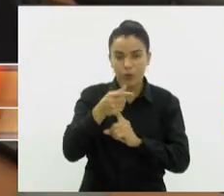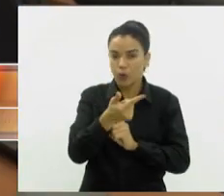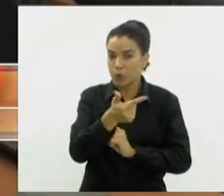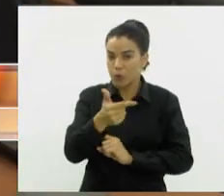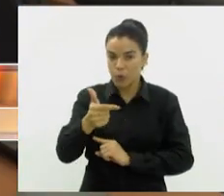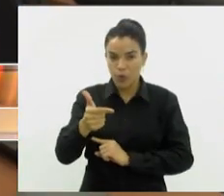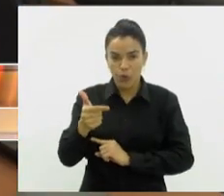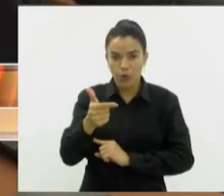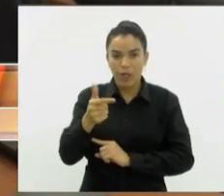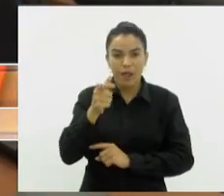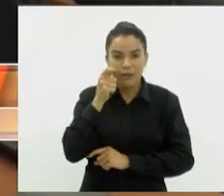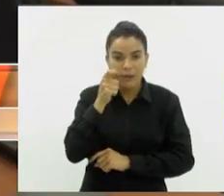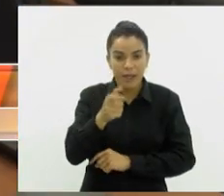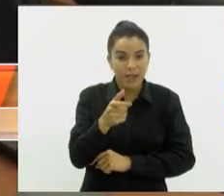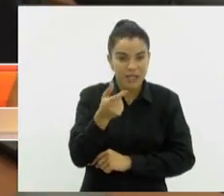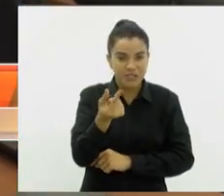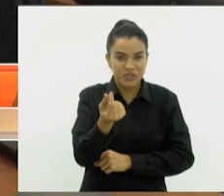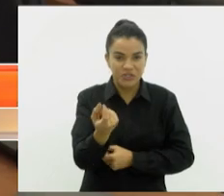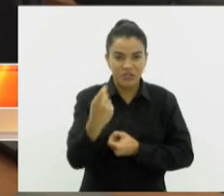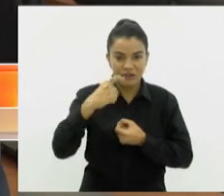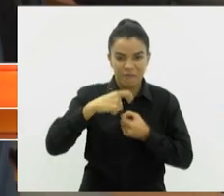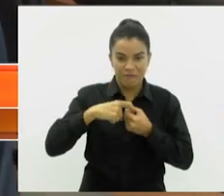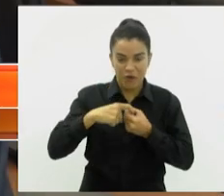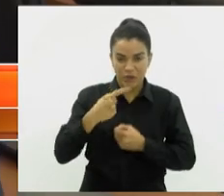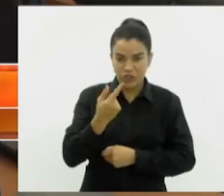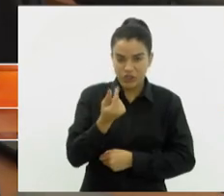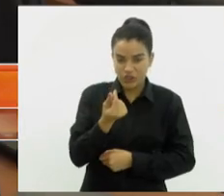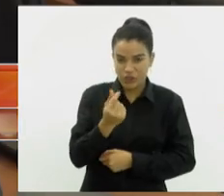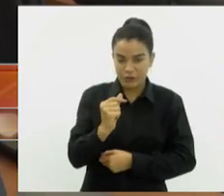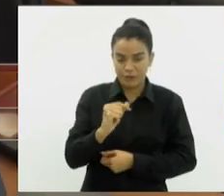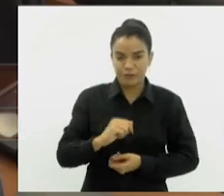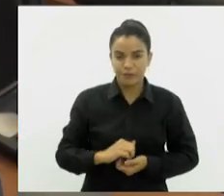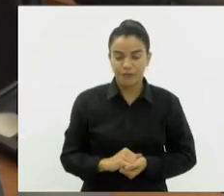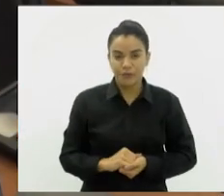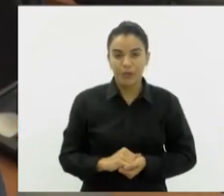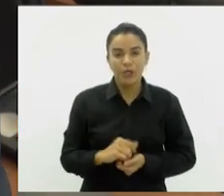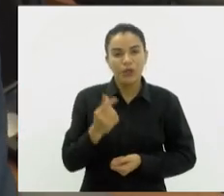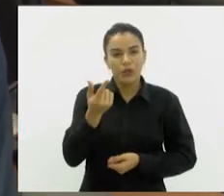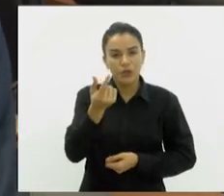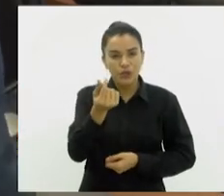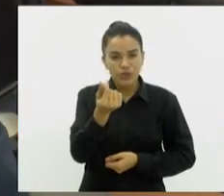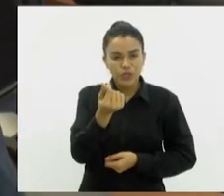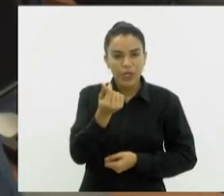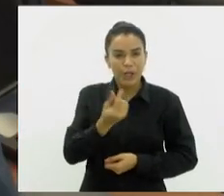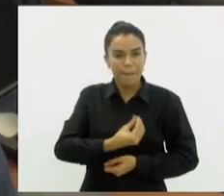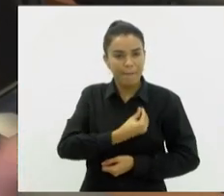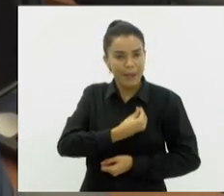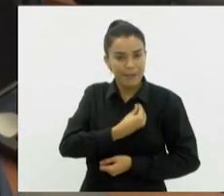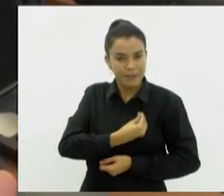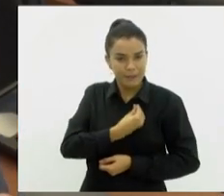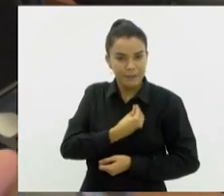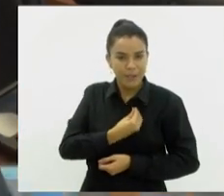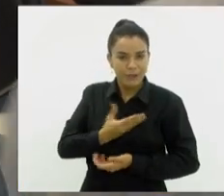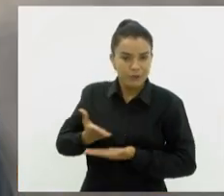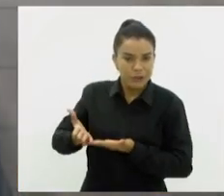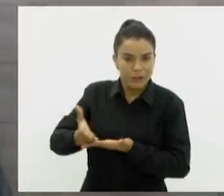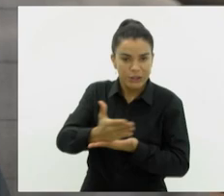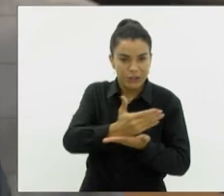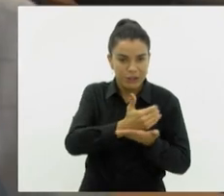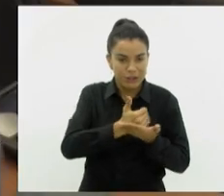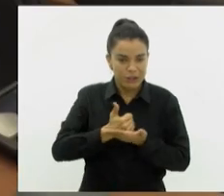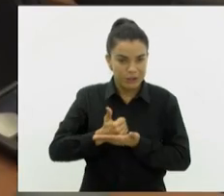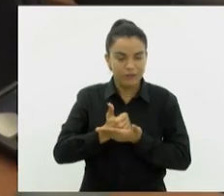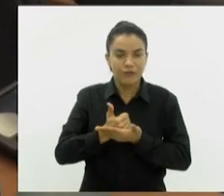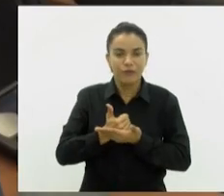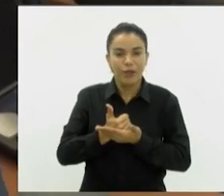fins lucrativos segundo que o dinheiro do ro per na medida que